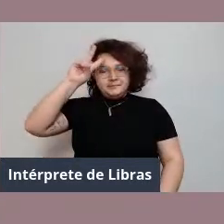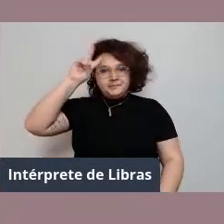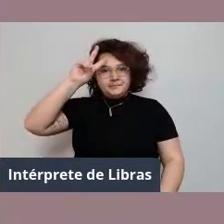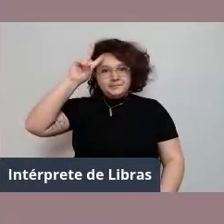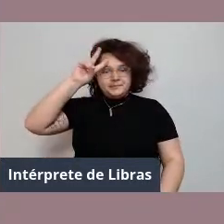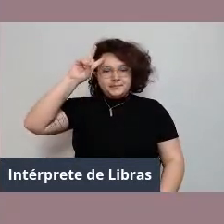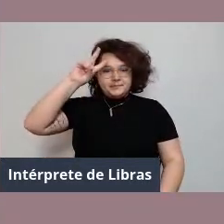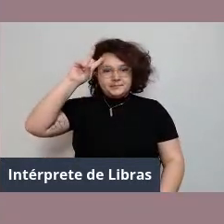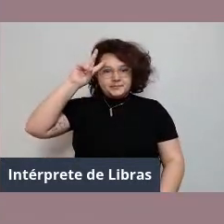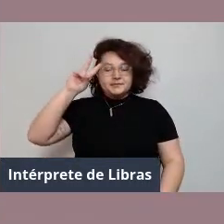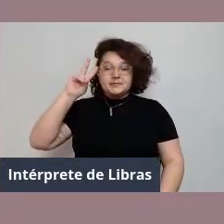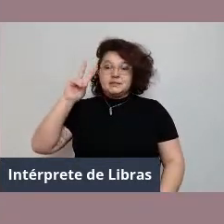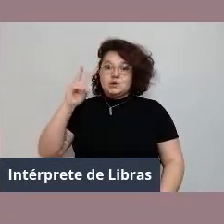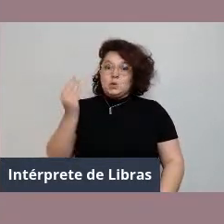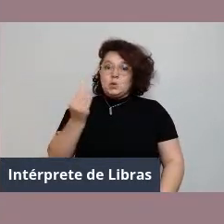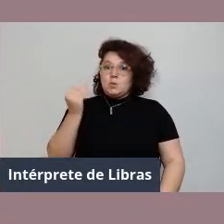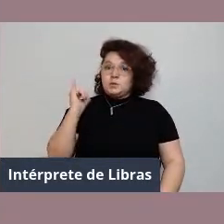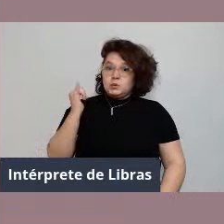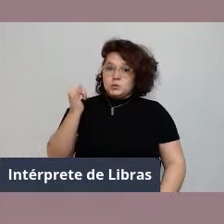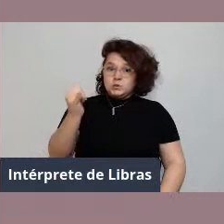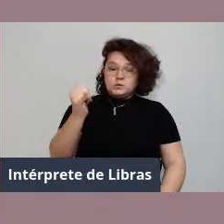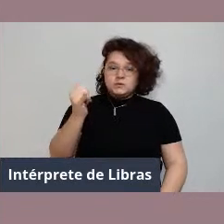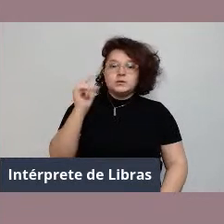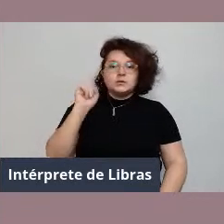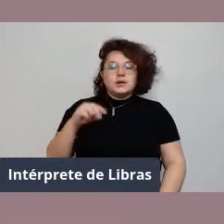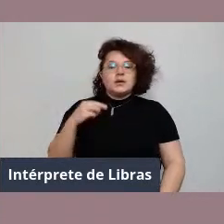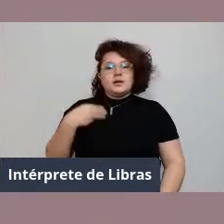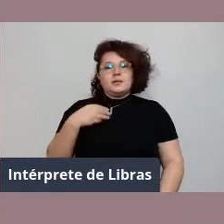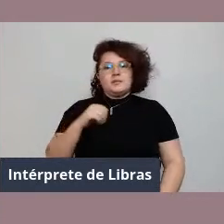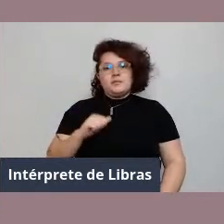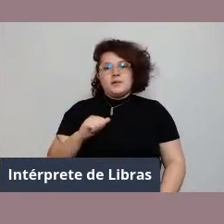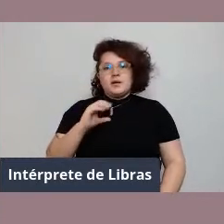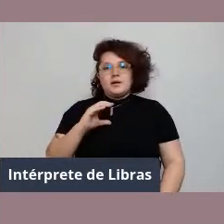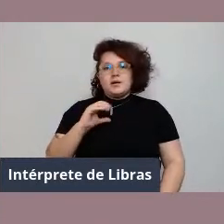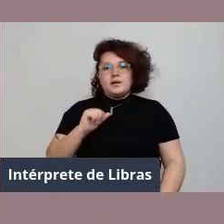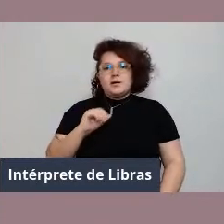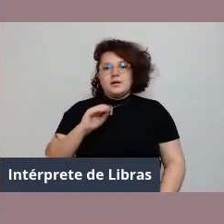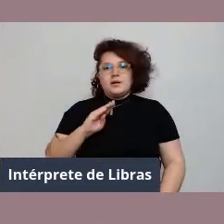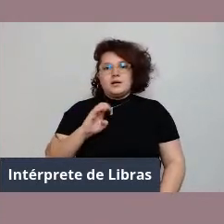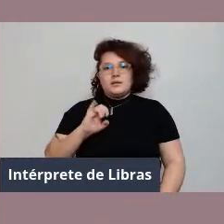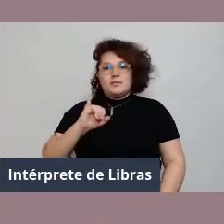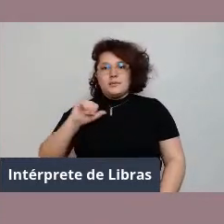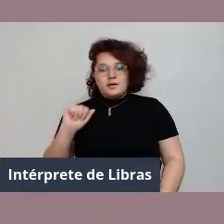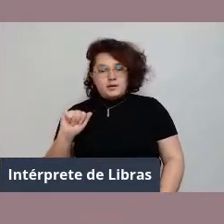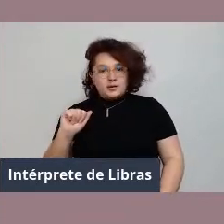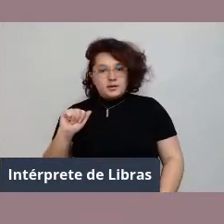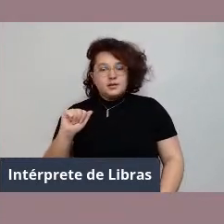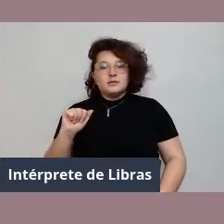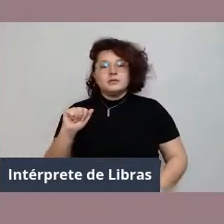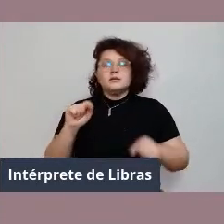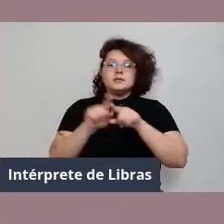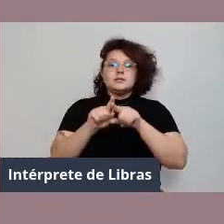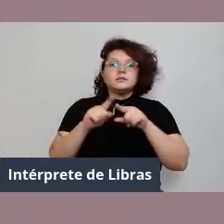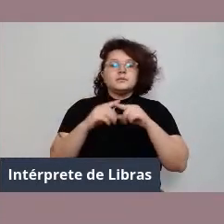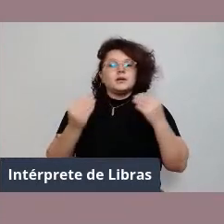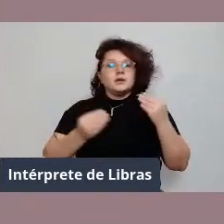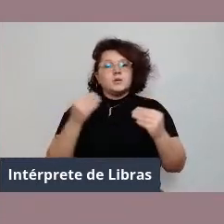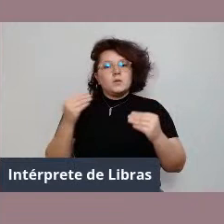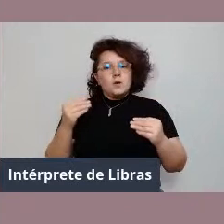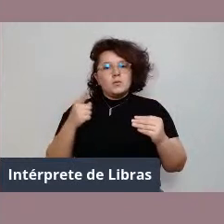é contada, a história da Macabeia, e o descontínuo desses